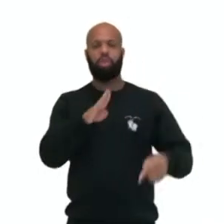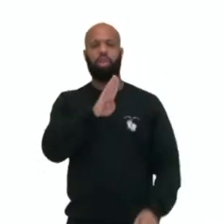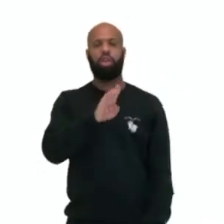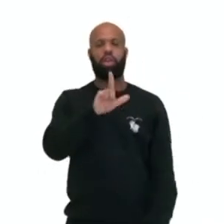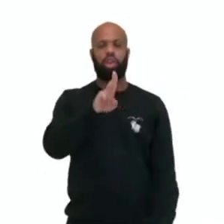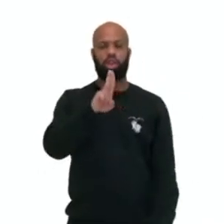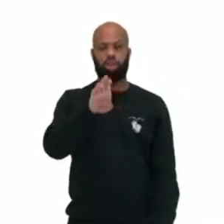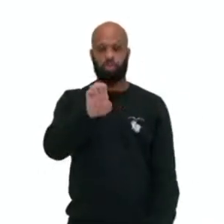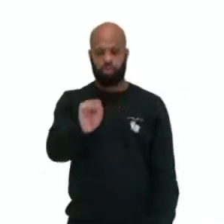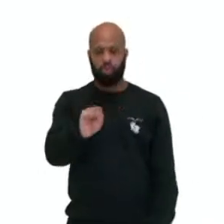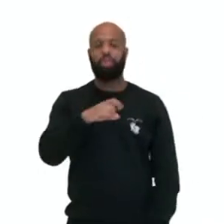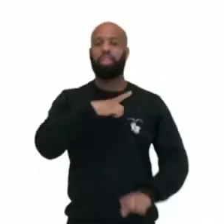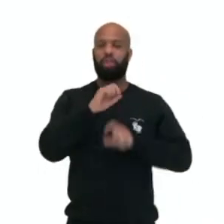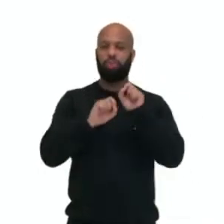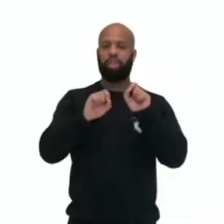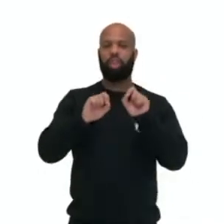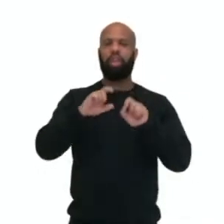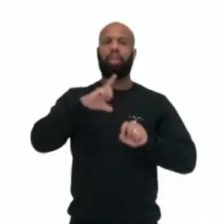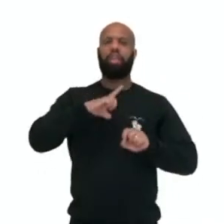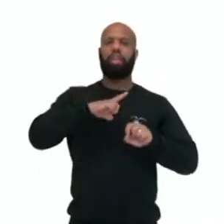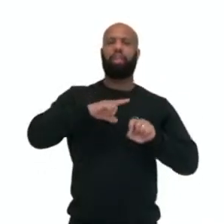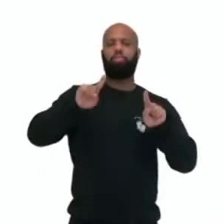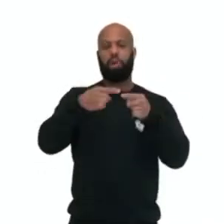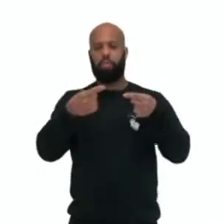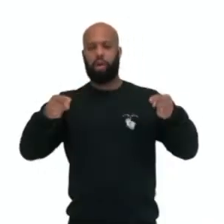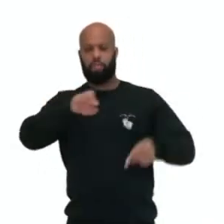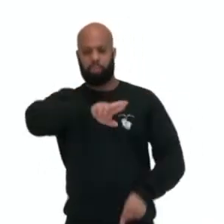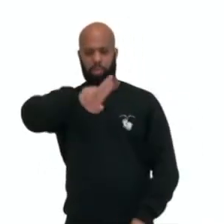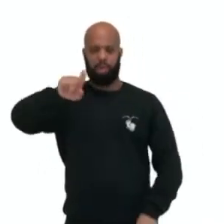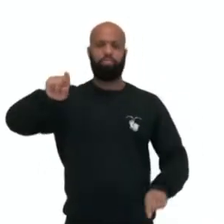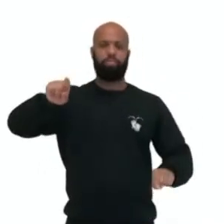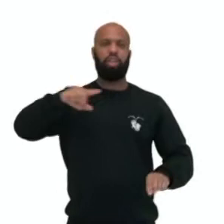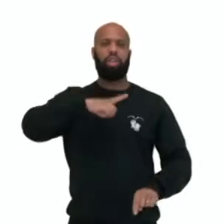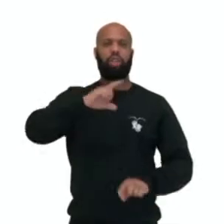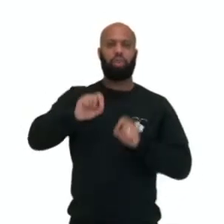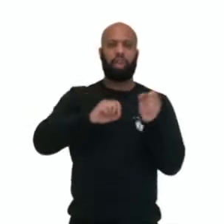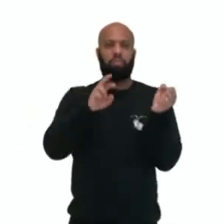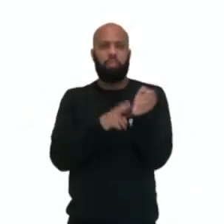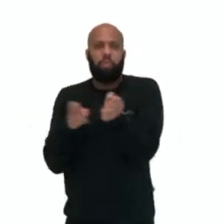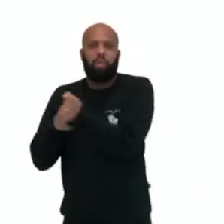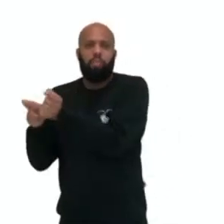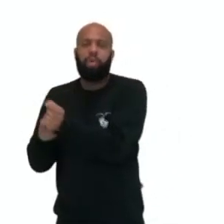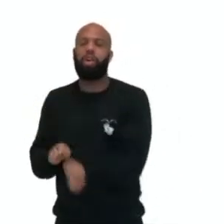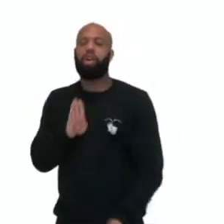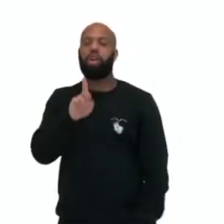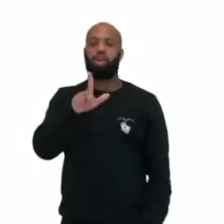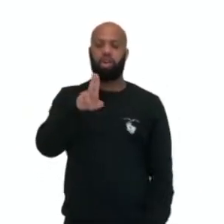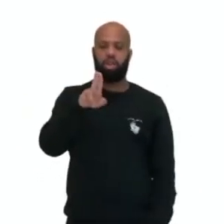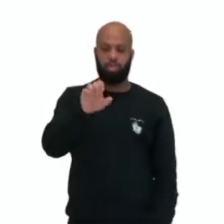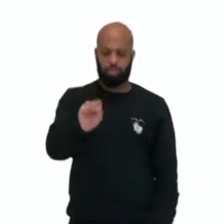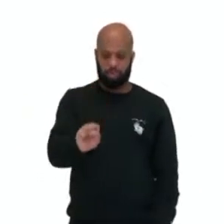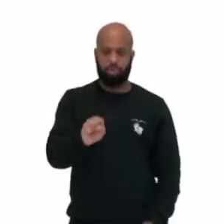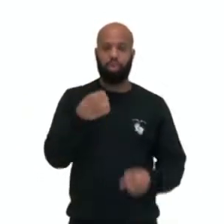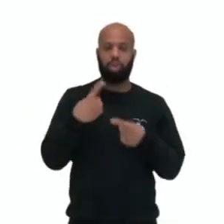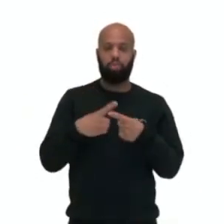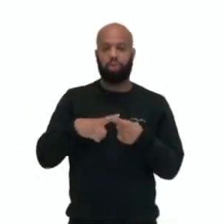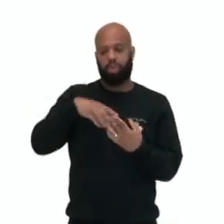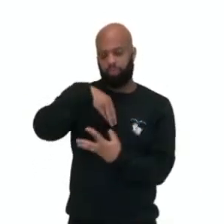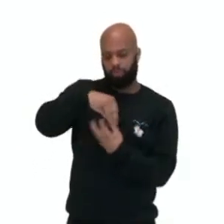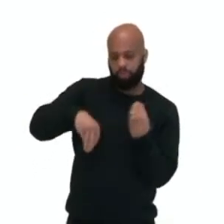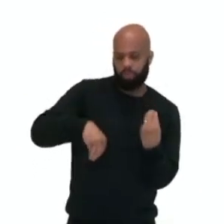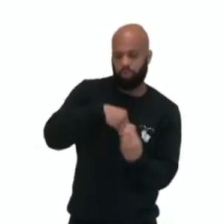instrumentos elétricos, dando origem ao rhythm and blues, tá? Que, consequentemente, mistura-se